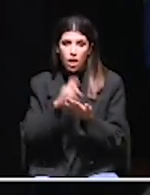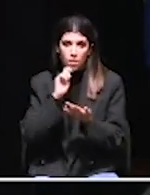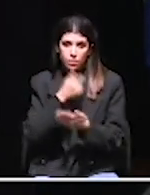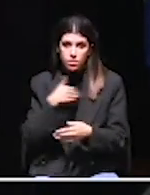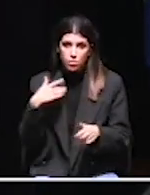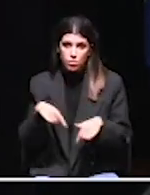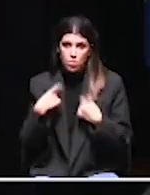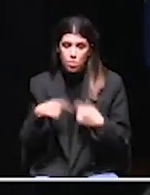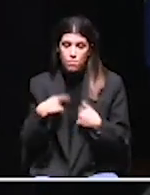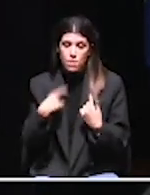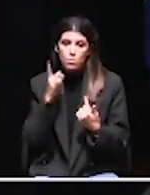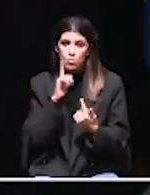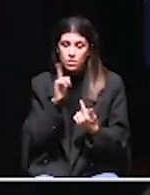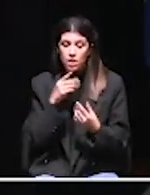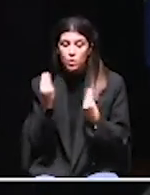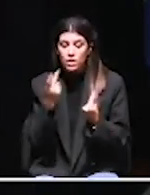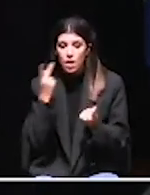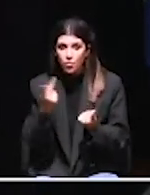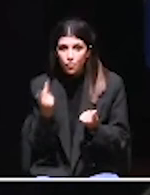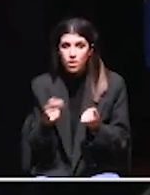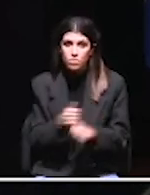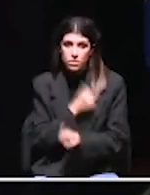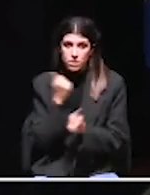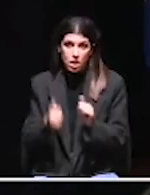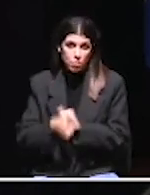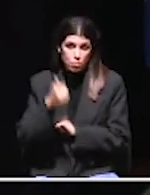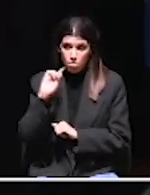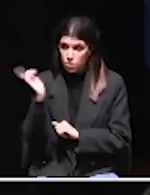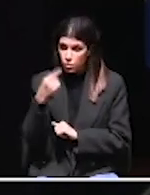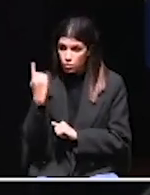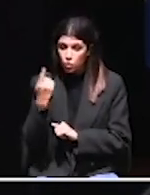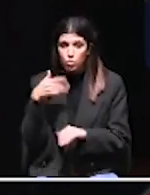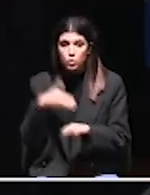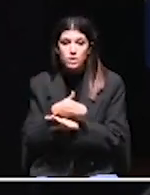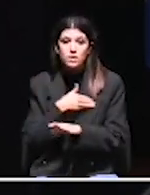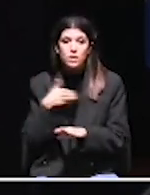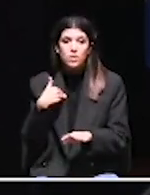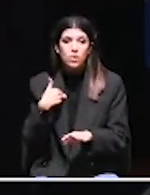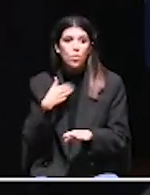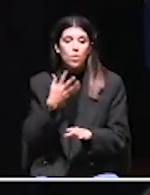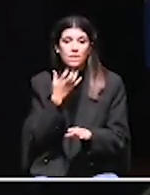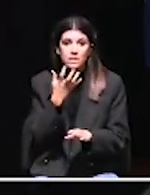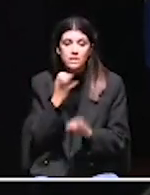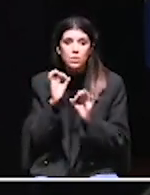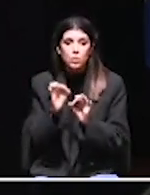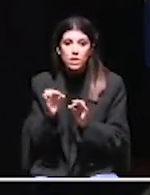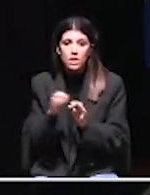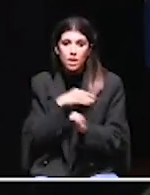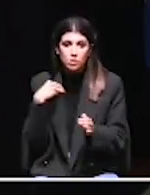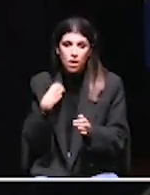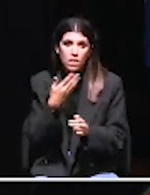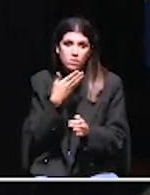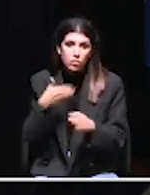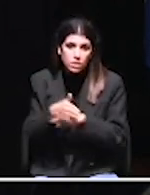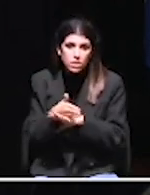saúde. E é essencial para a sua qualidade de vida e para uma cidade melhor para todos nós que o acesso à saúde, à prevenção e aos cuidados médicos seja, de